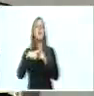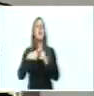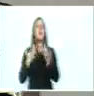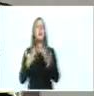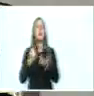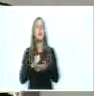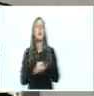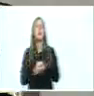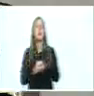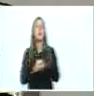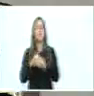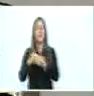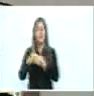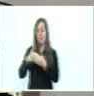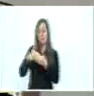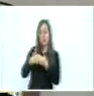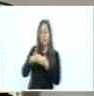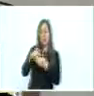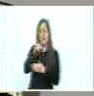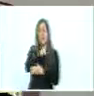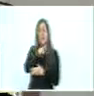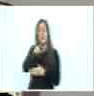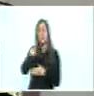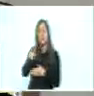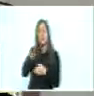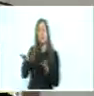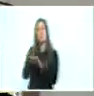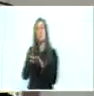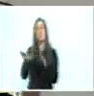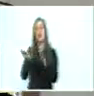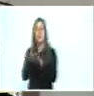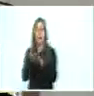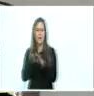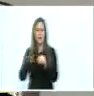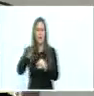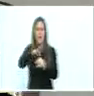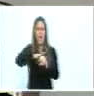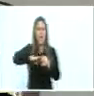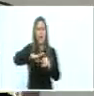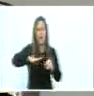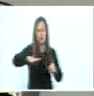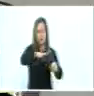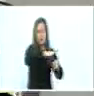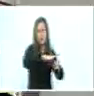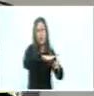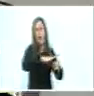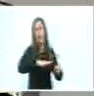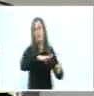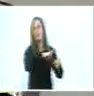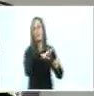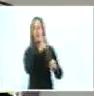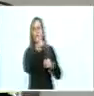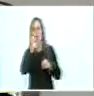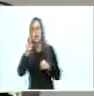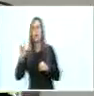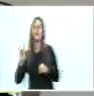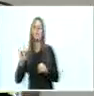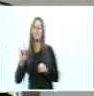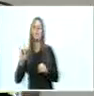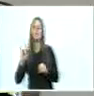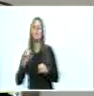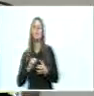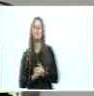muitos presidentes também eram presidentes das escolas de samba dos bairros, né? Então, isso implicava um